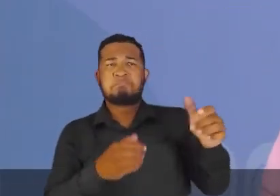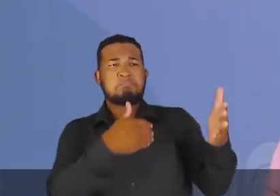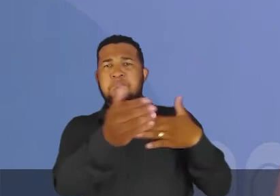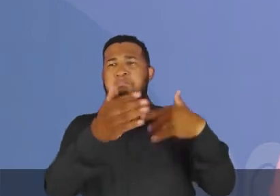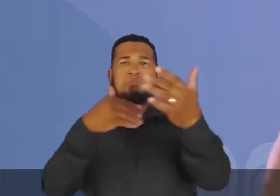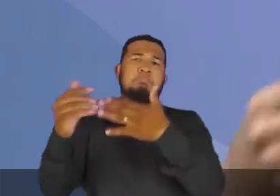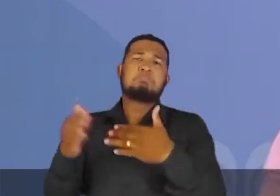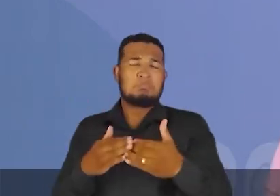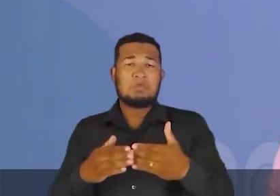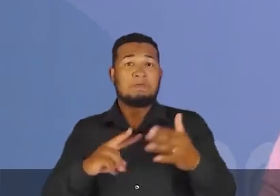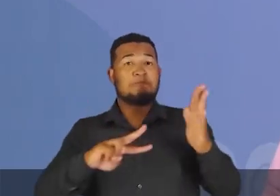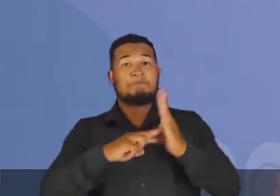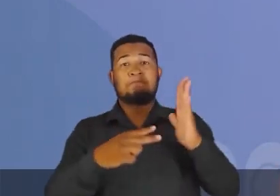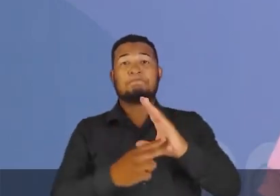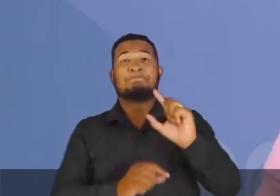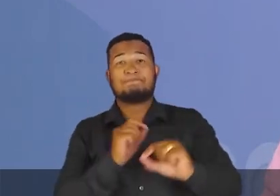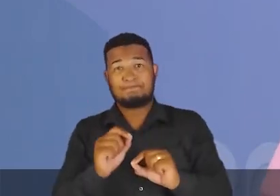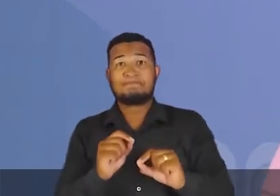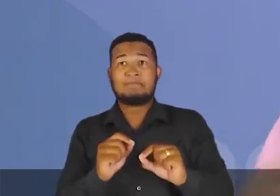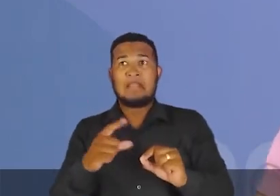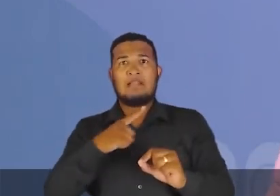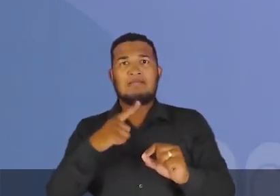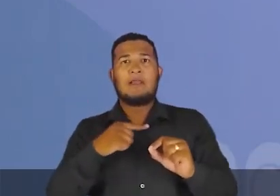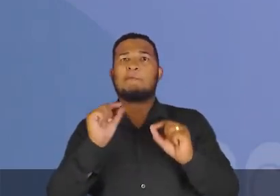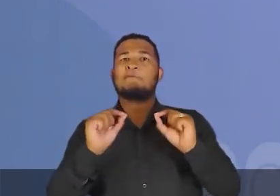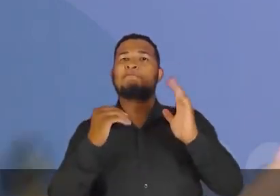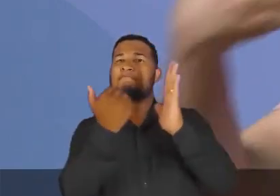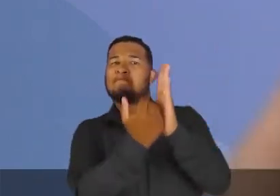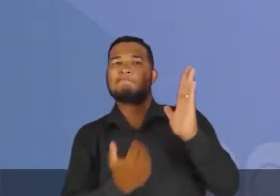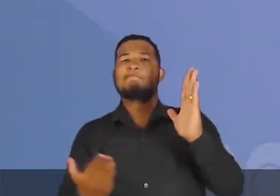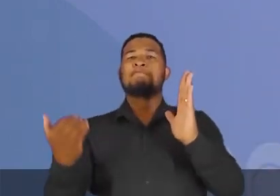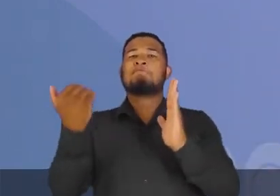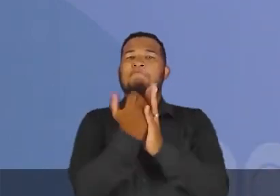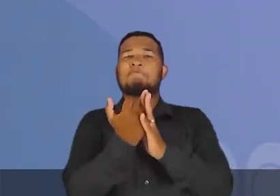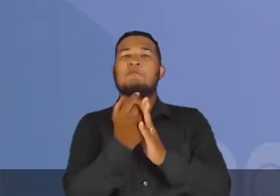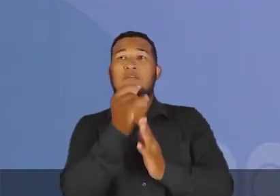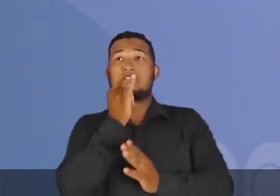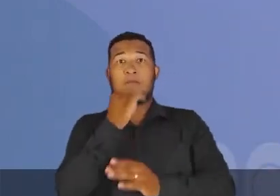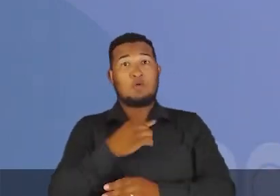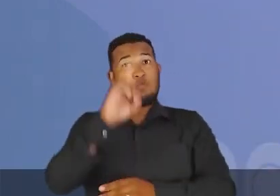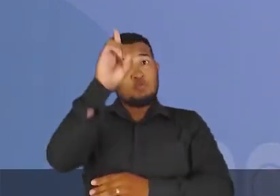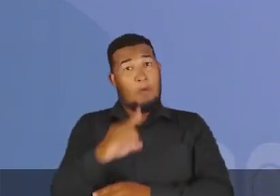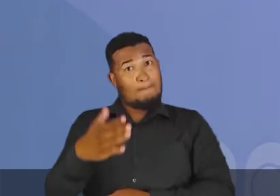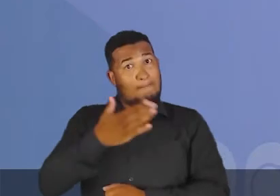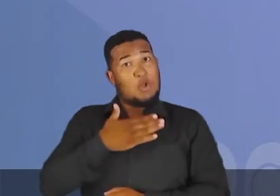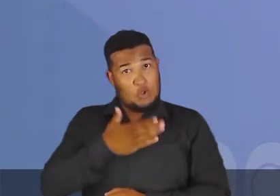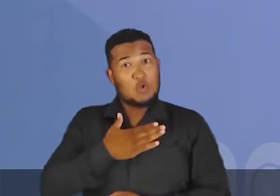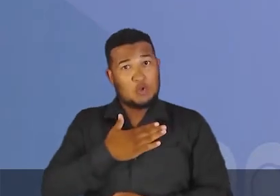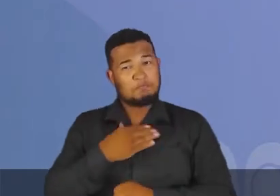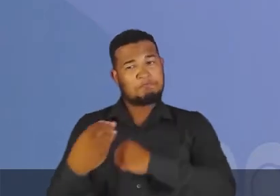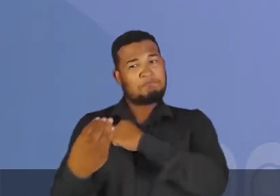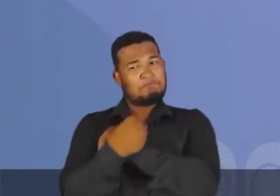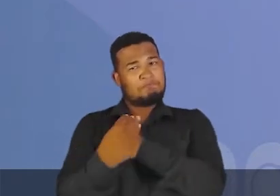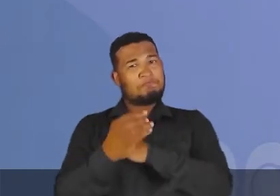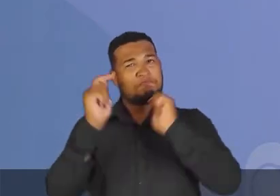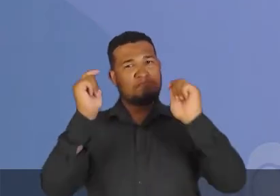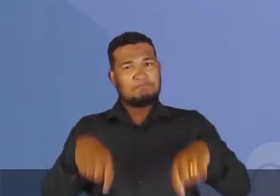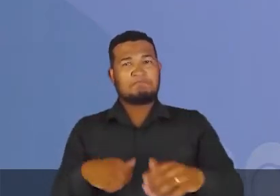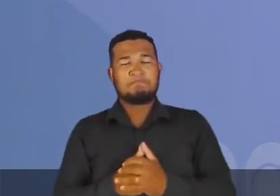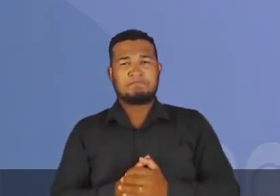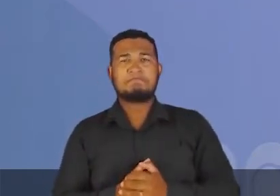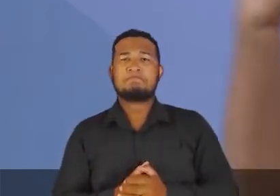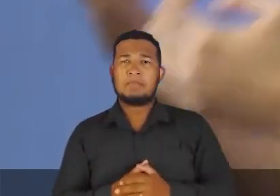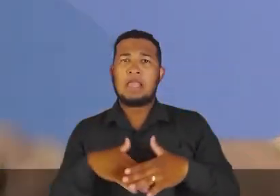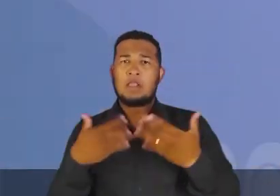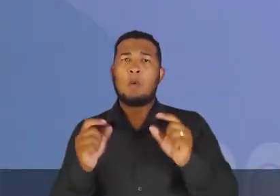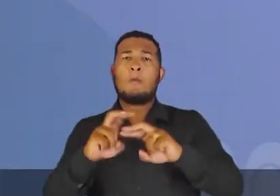qualquer, isso significa que aumentam as chances do meu direito ser preservado. Então,